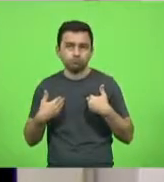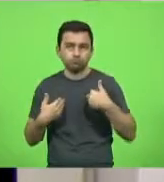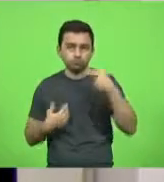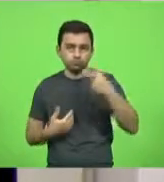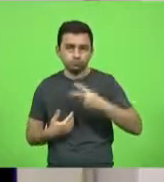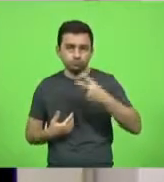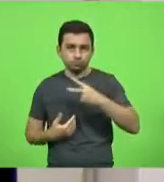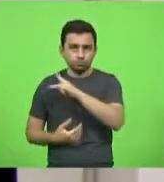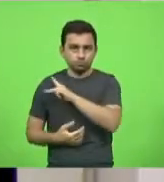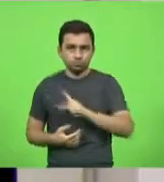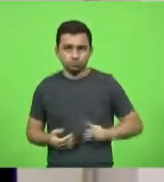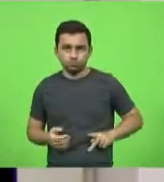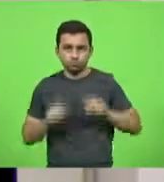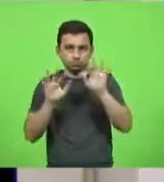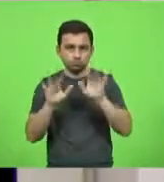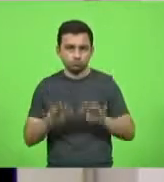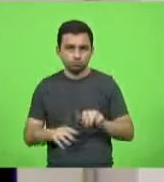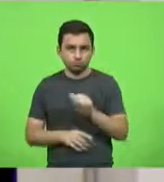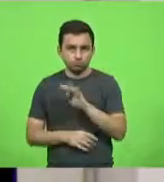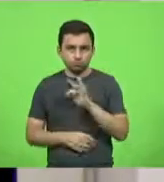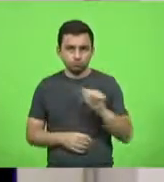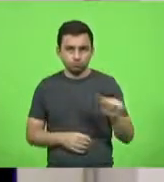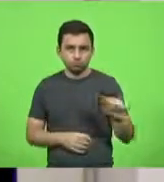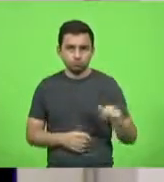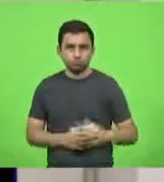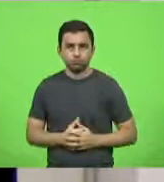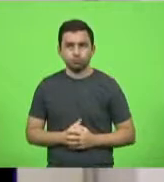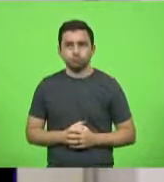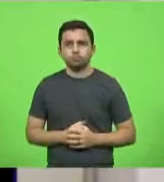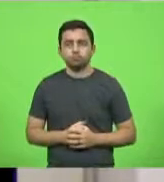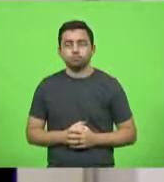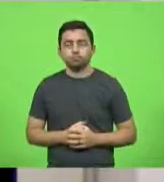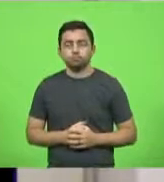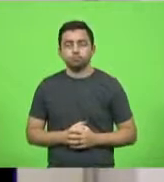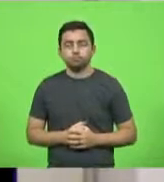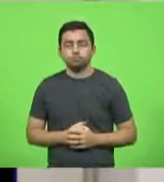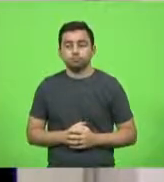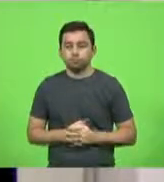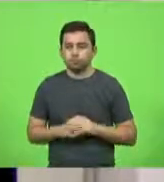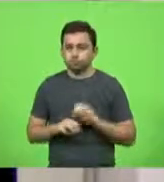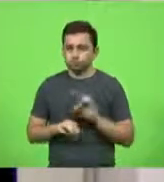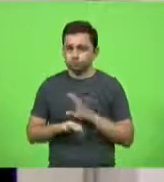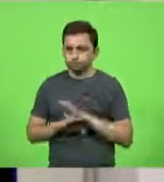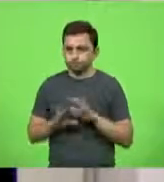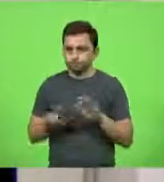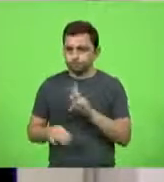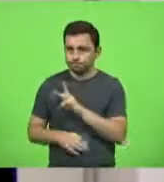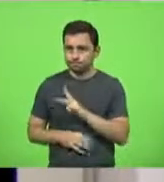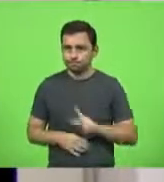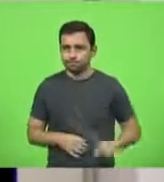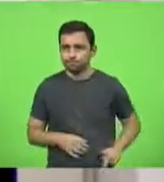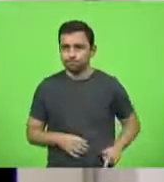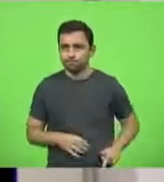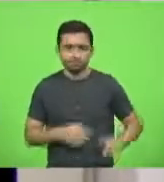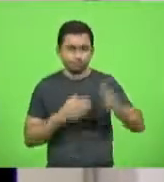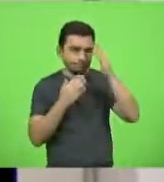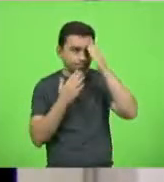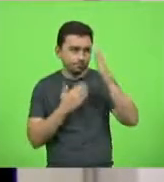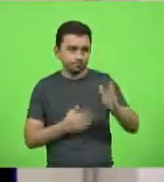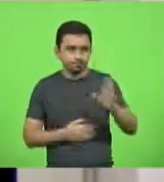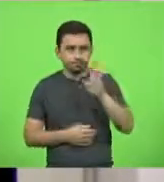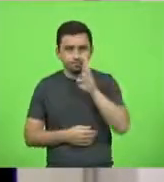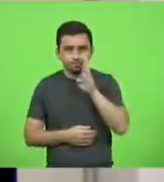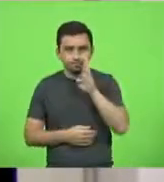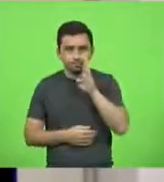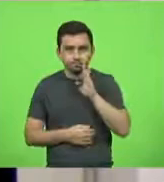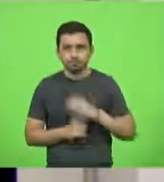segundo o presidente, lavei apresentado. Seria isso, senhor presidente. Obrigado, deputado Berlanda. Em consonância